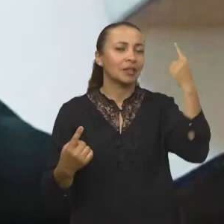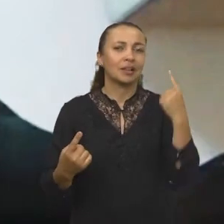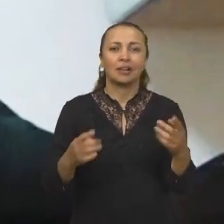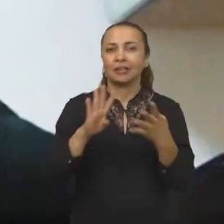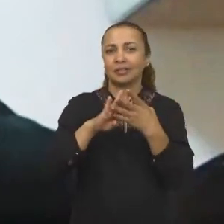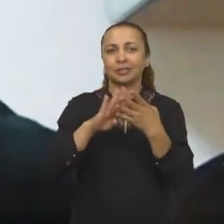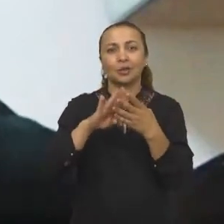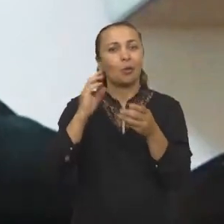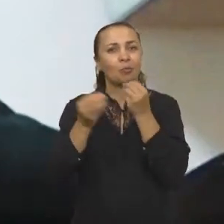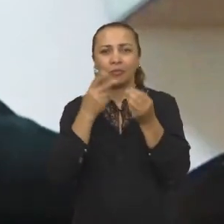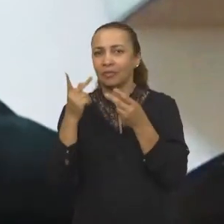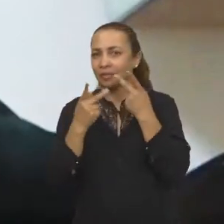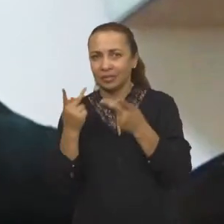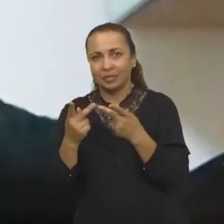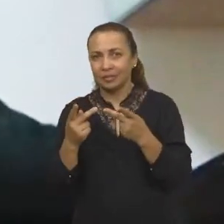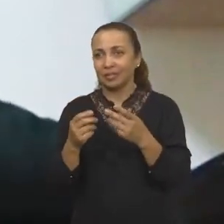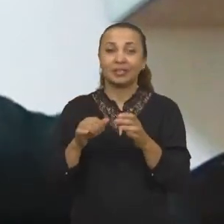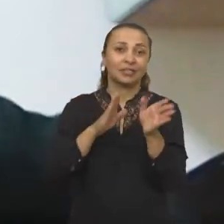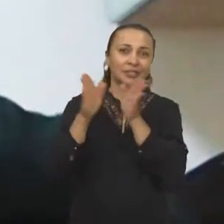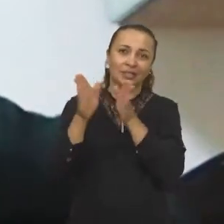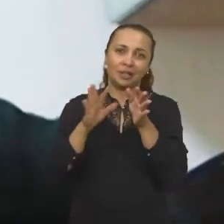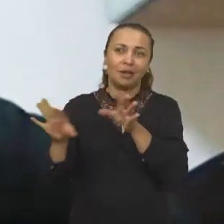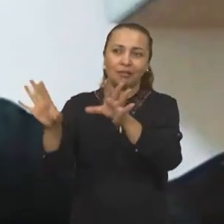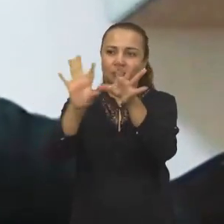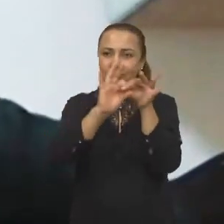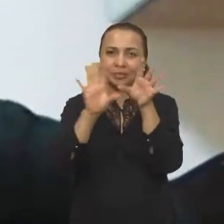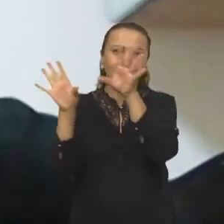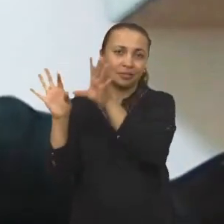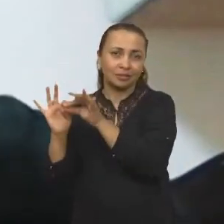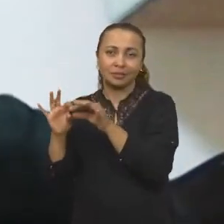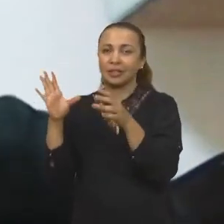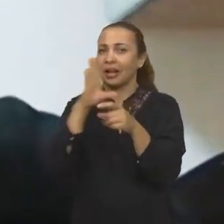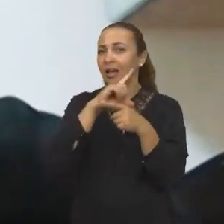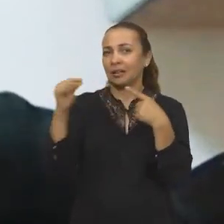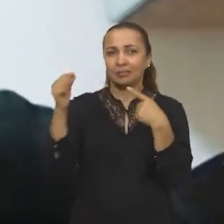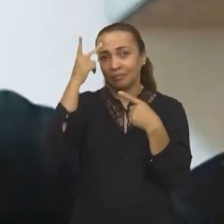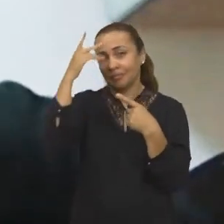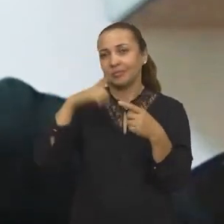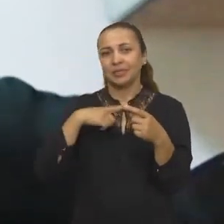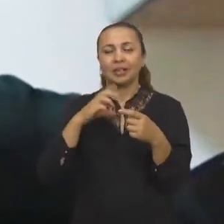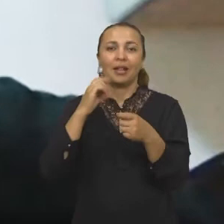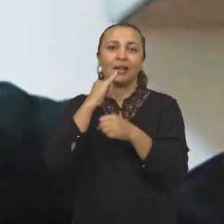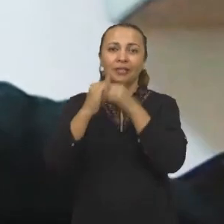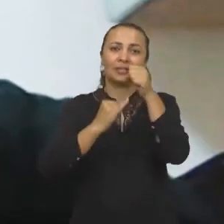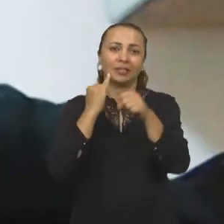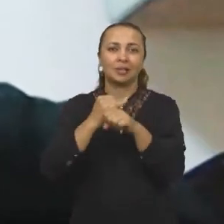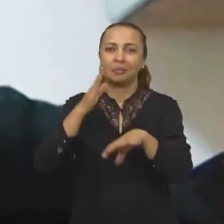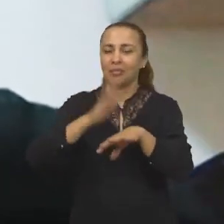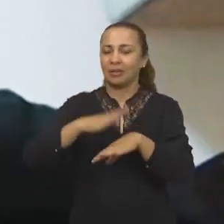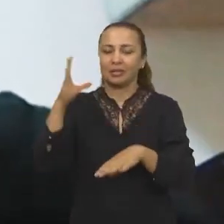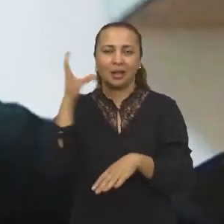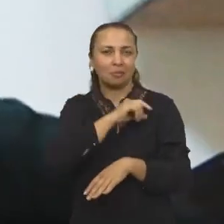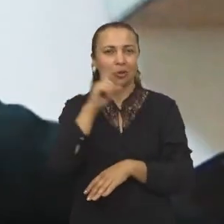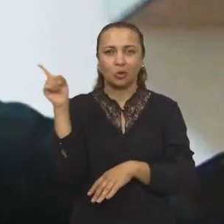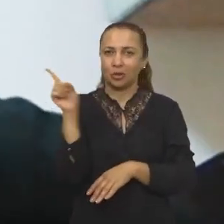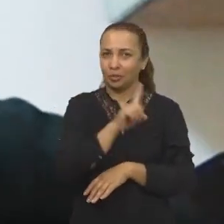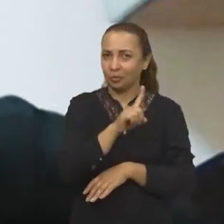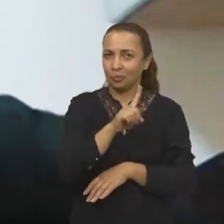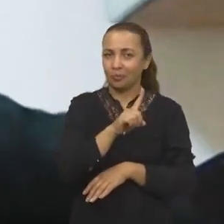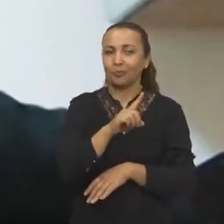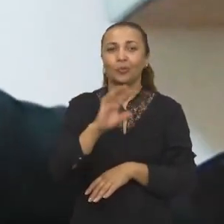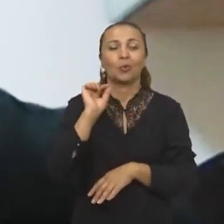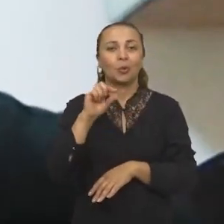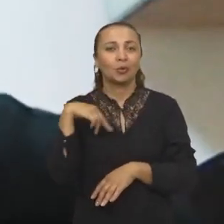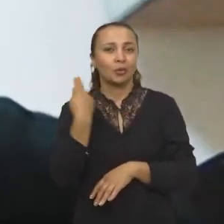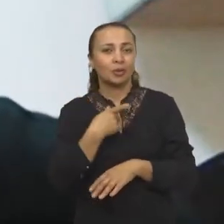como eu dizia, uma interconexão de alta velocidade só para ter internet mais veloz, né? A